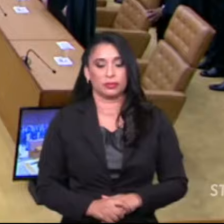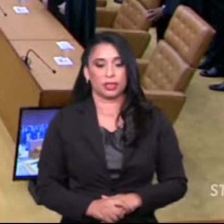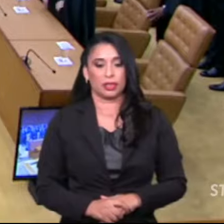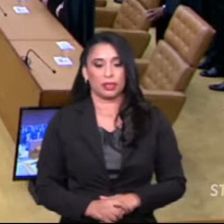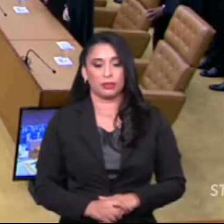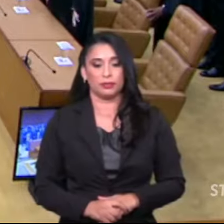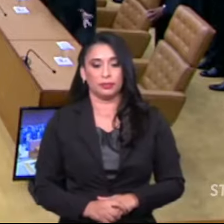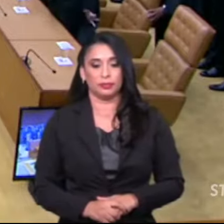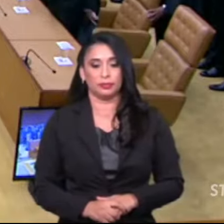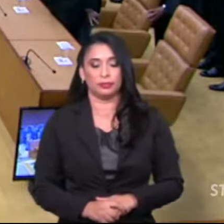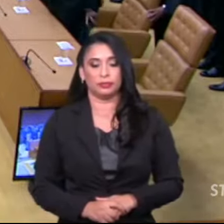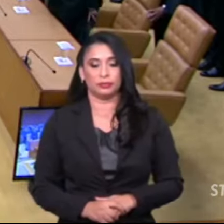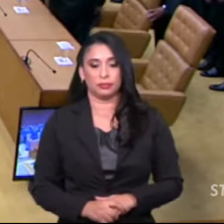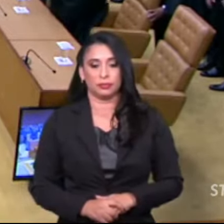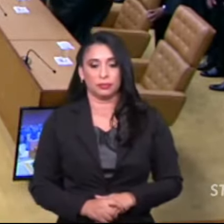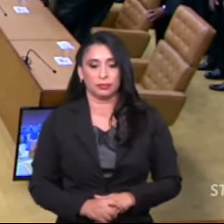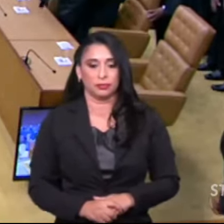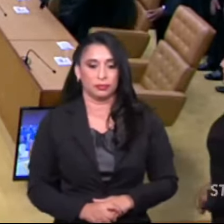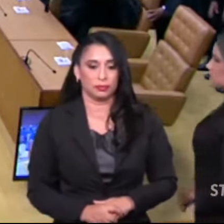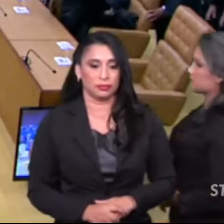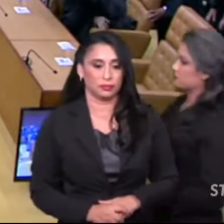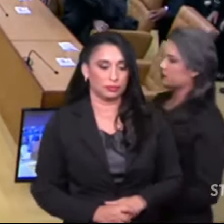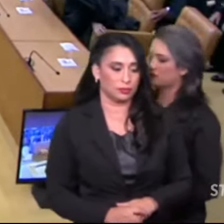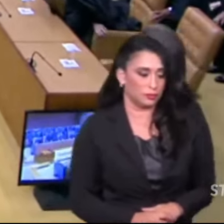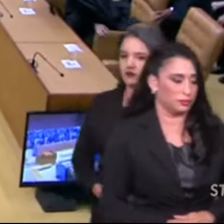Podemos sentar. Muito boa tarde a todos.